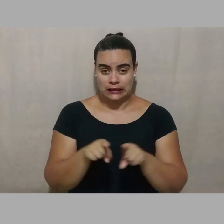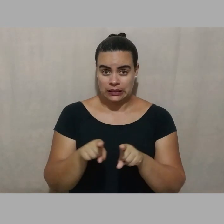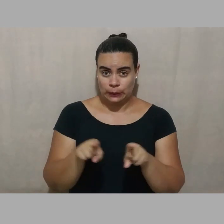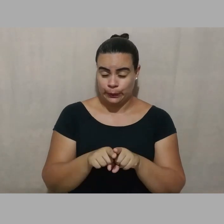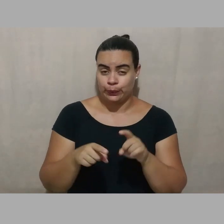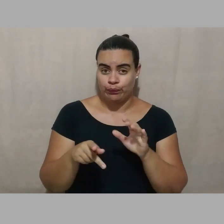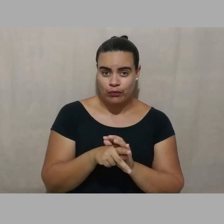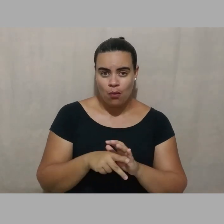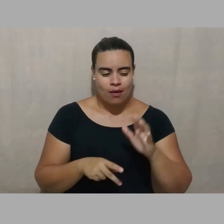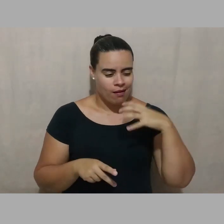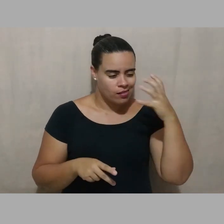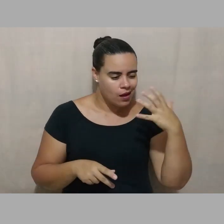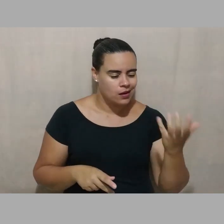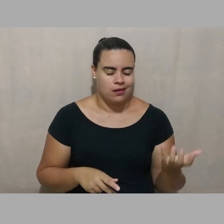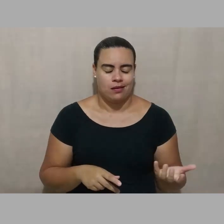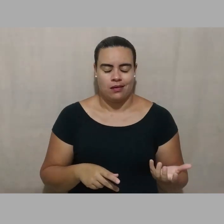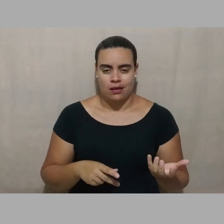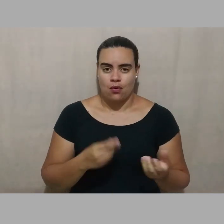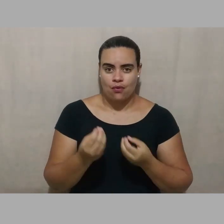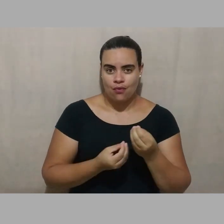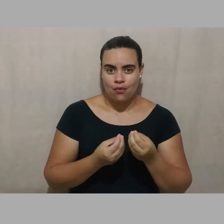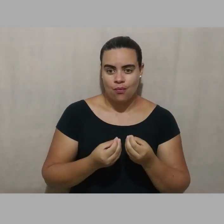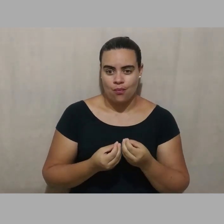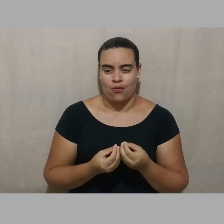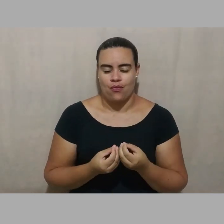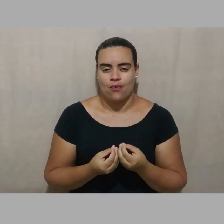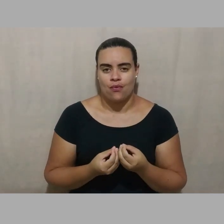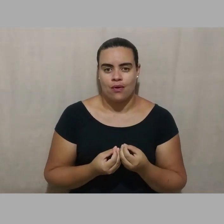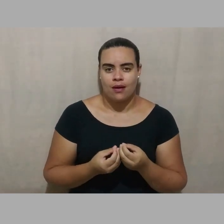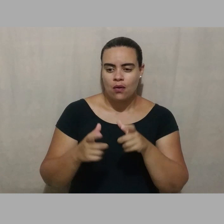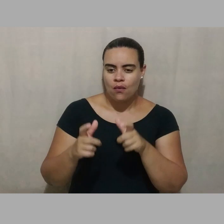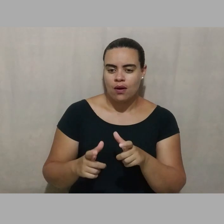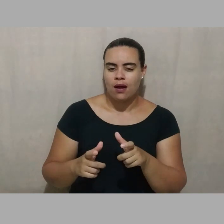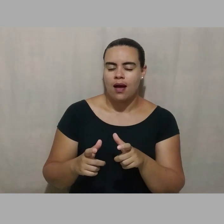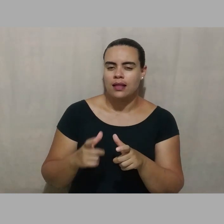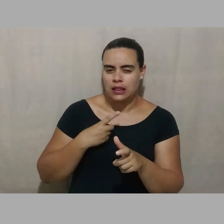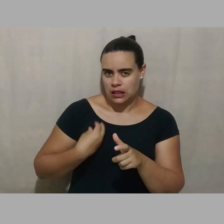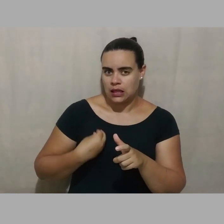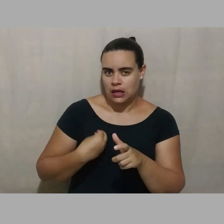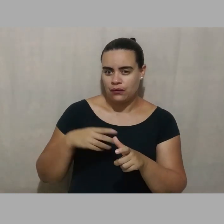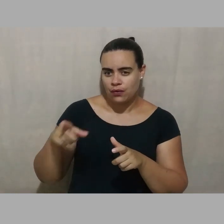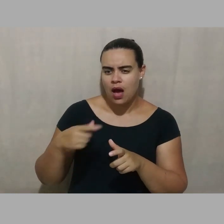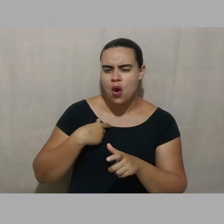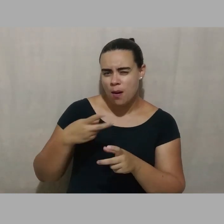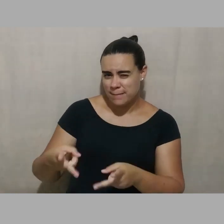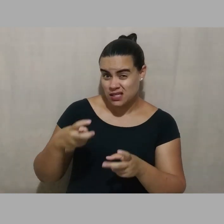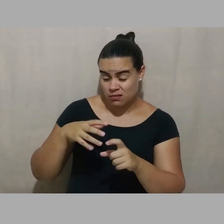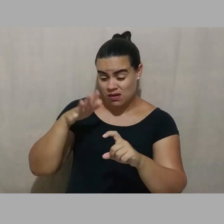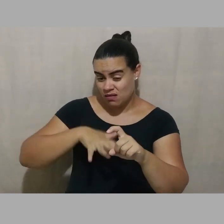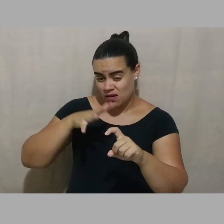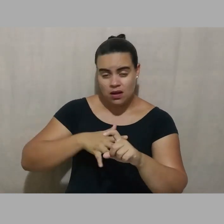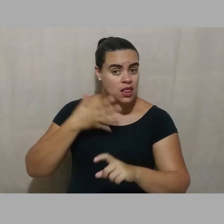próprias encantarias, né, das entidades sagradas que habitam também o fundo dos rios. Eu tenho começado a perceber